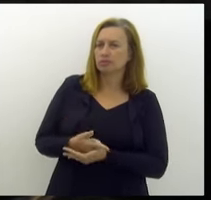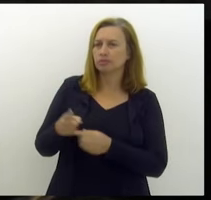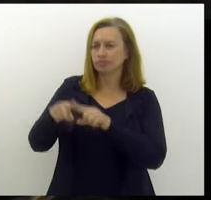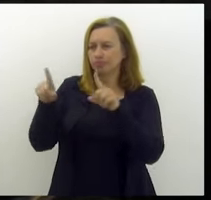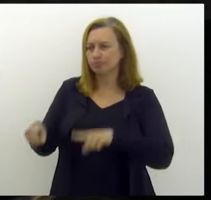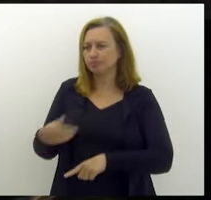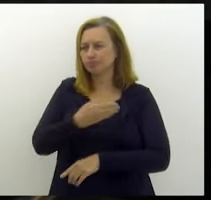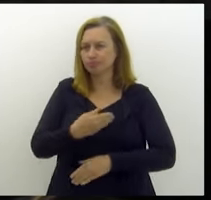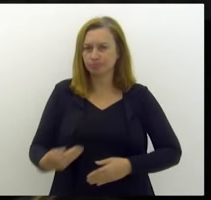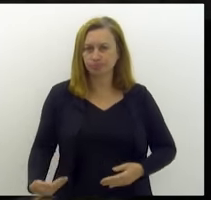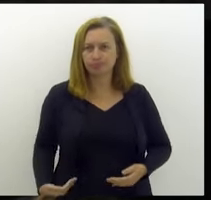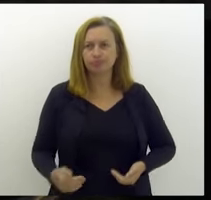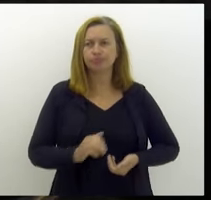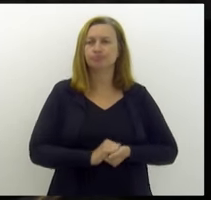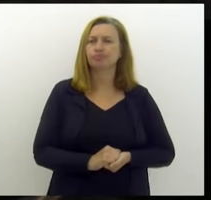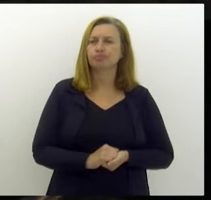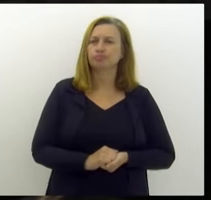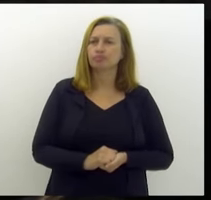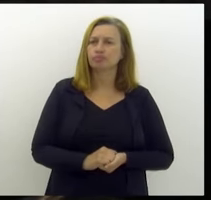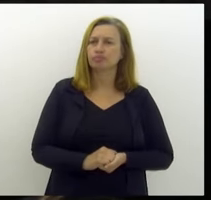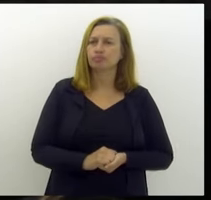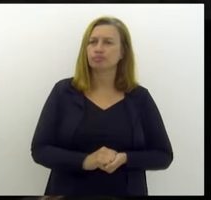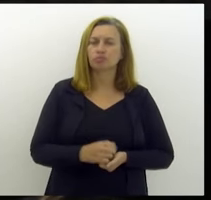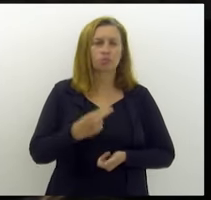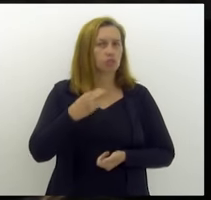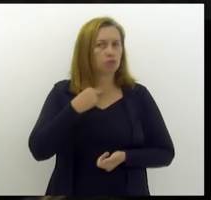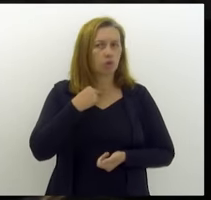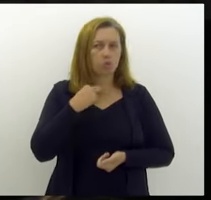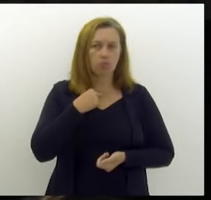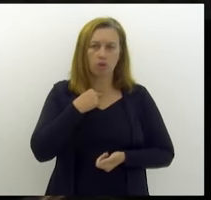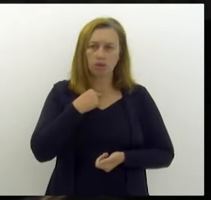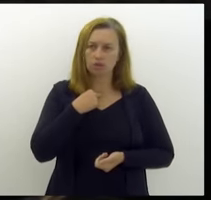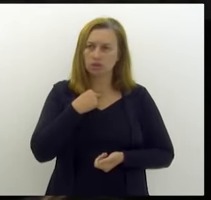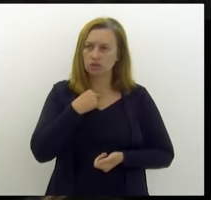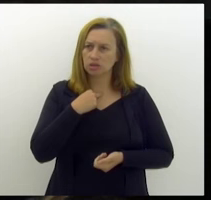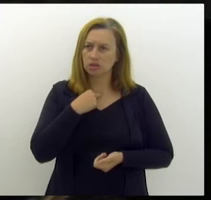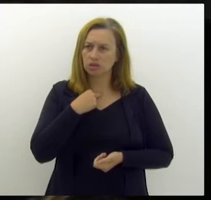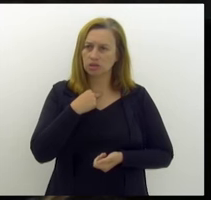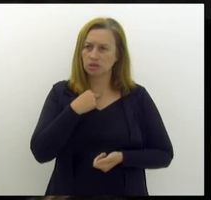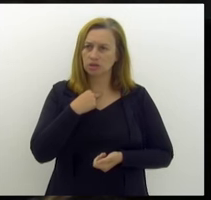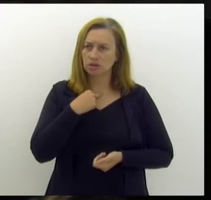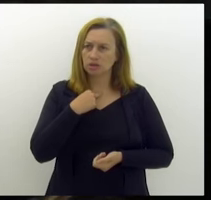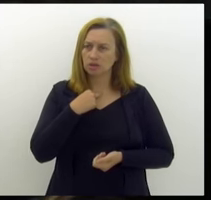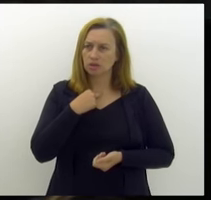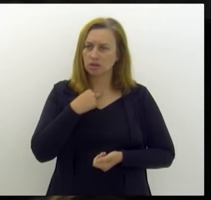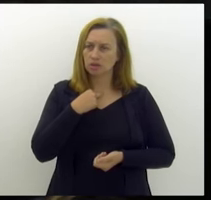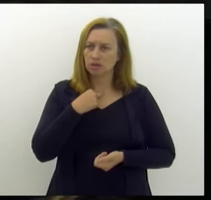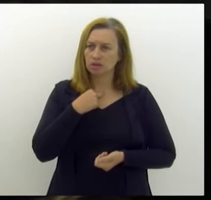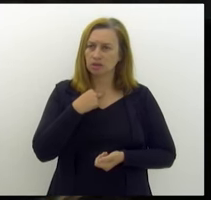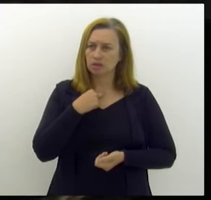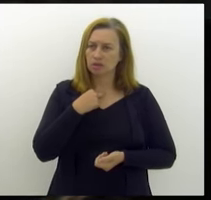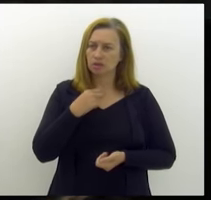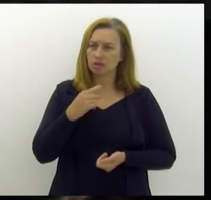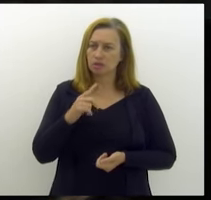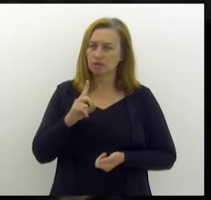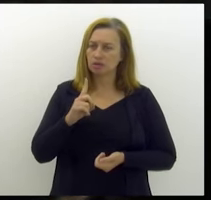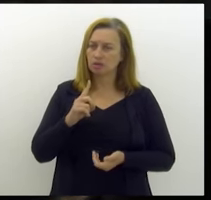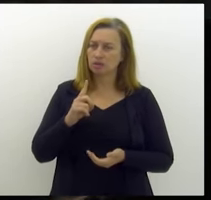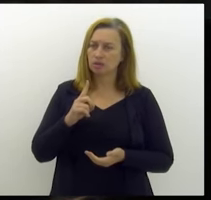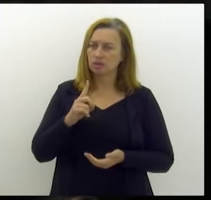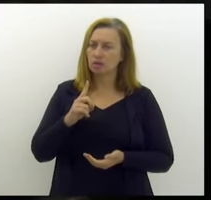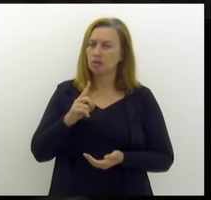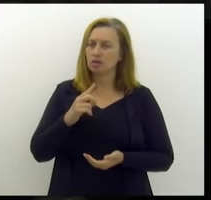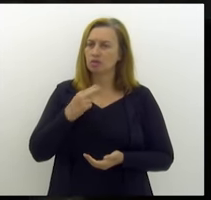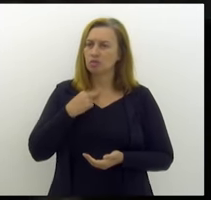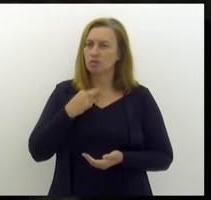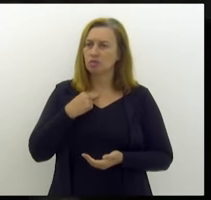Servidores Públicos que não podem virar bucha de canhão aqui para essa irresponsabilidade que o governo